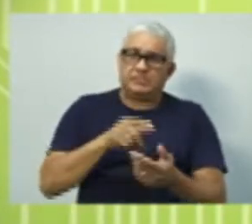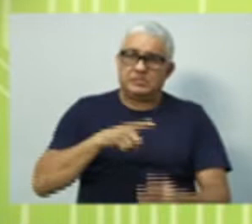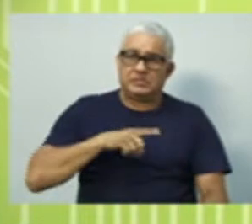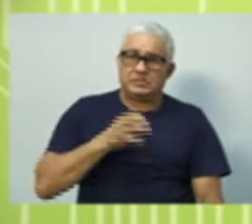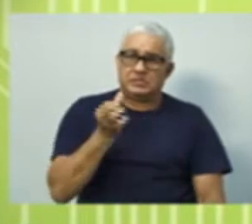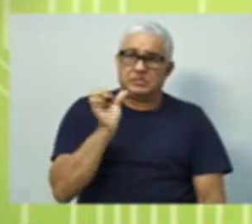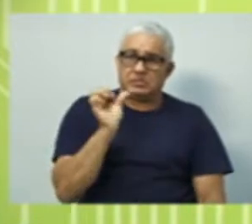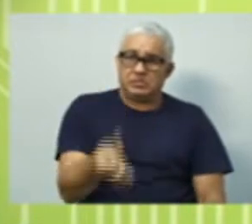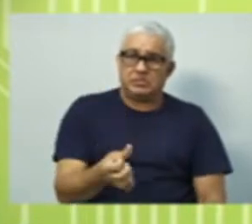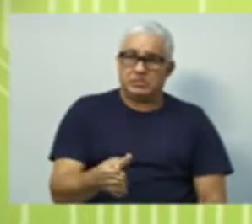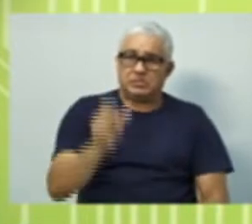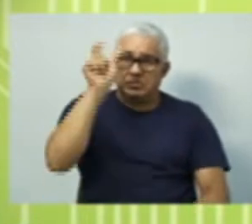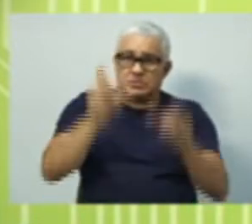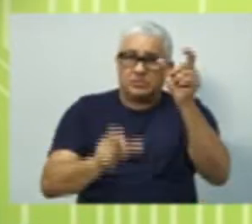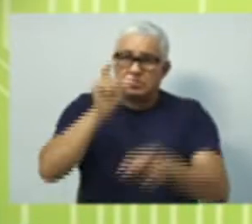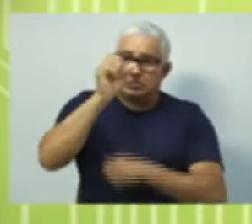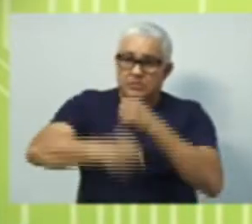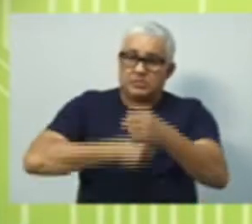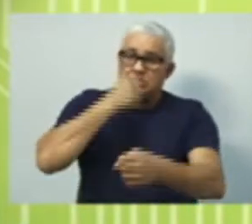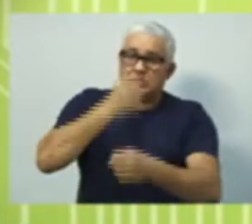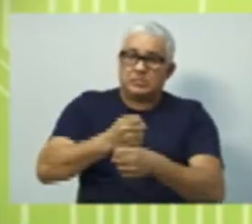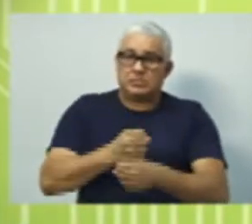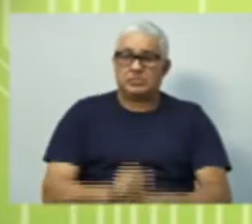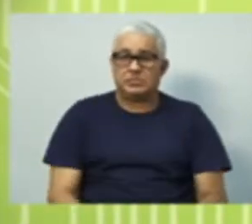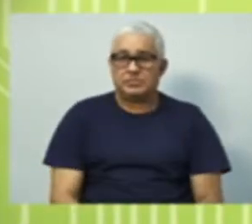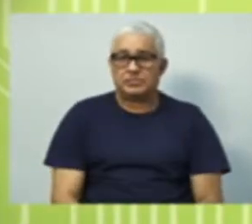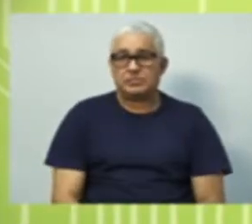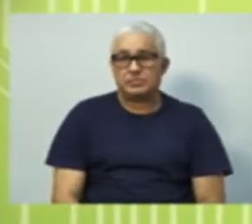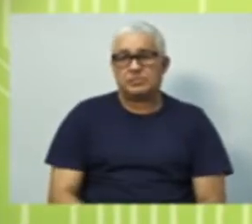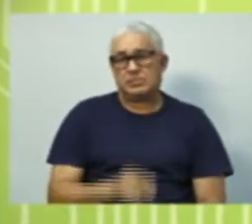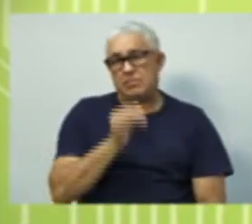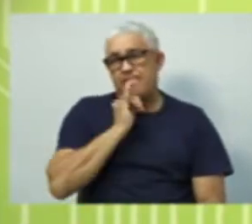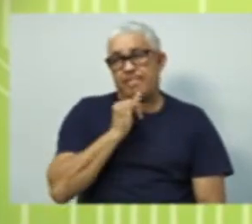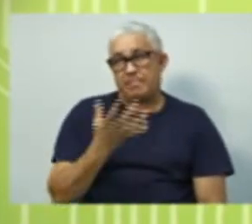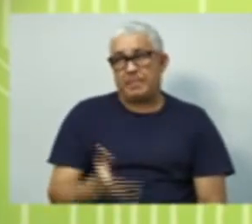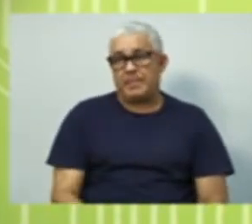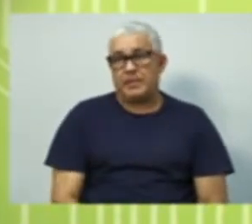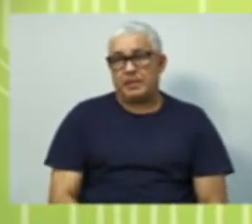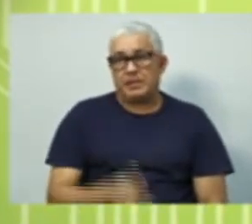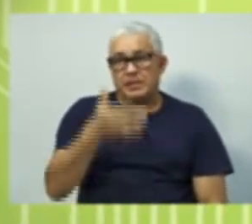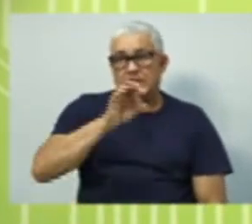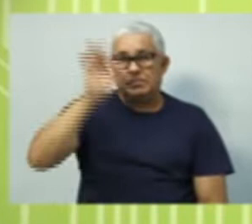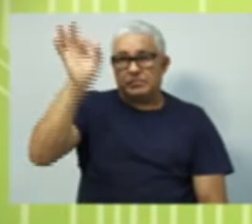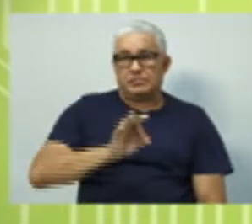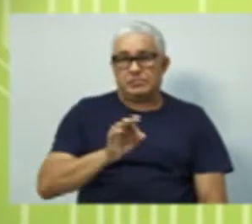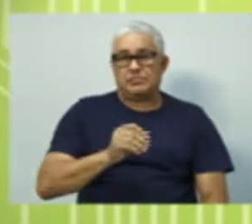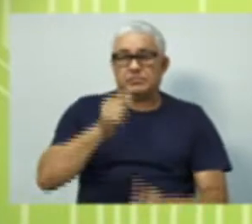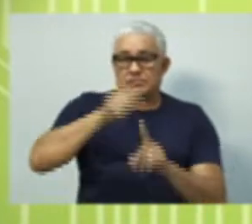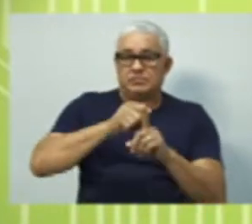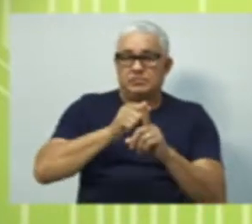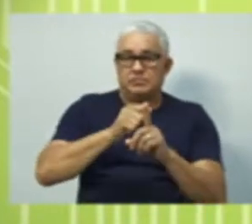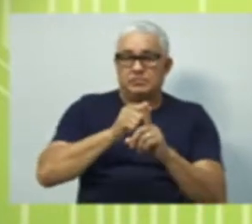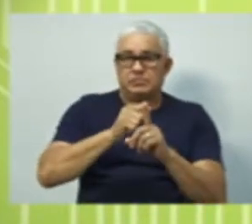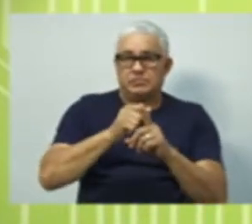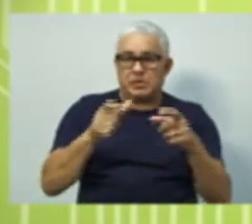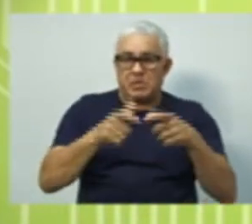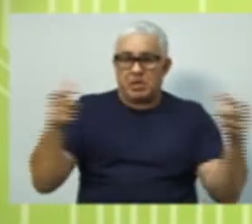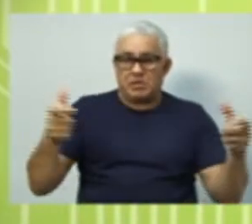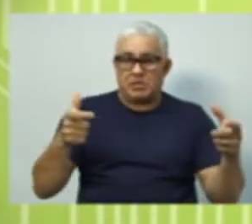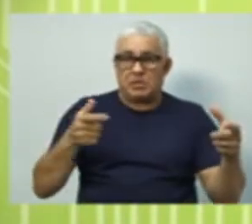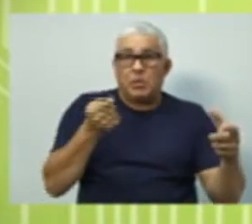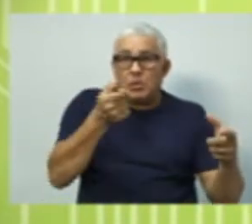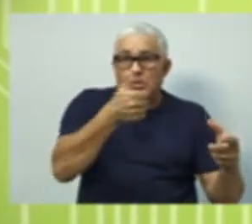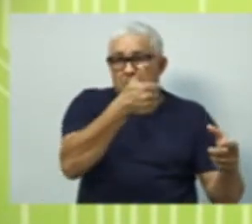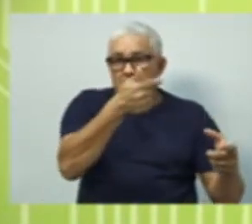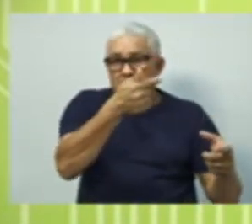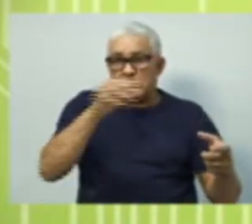ano, com certeza. Então ele prevê um crescimento de 10% ao mês, então ele chega a quase 700,